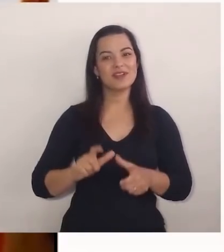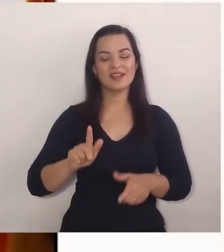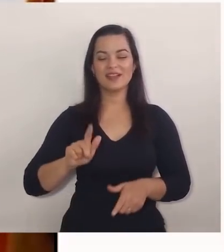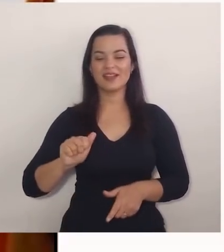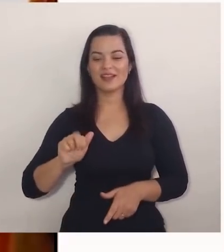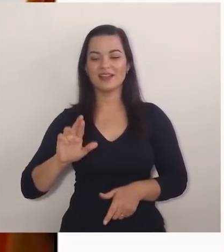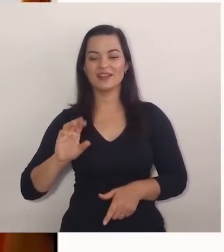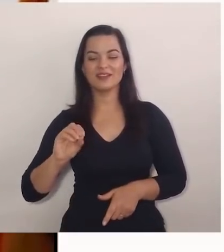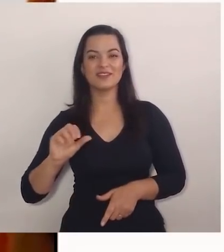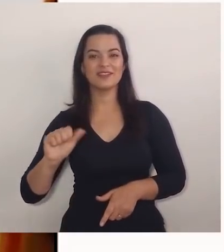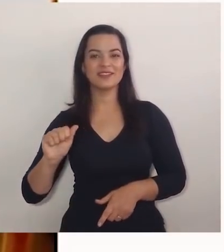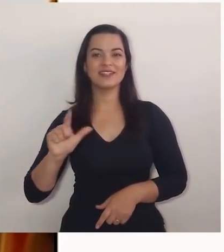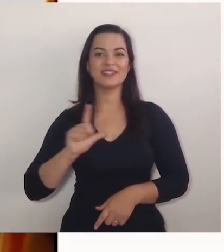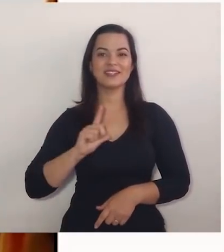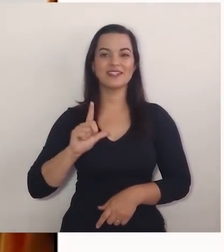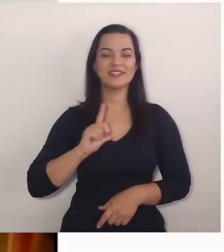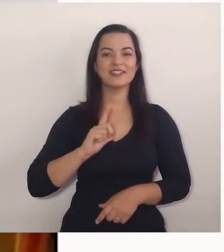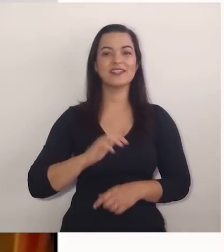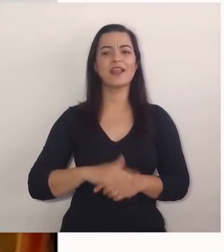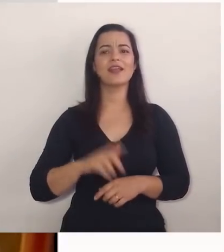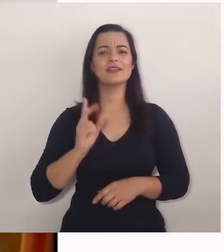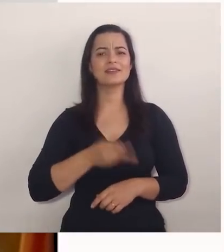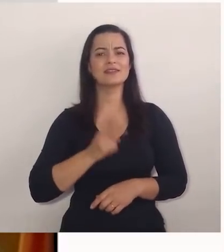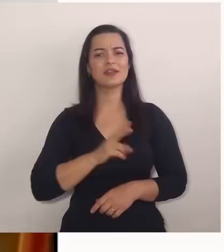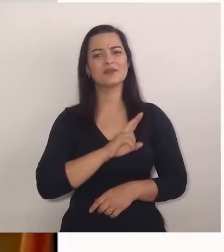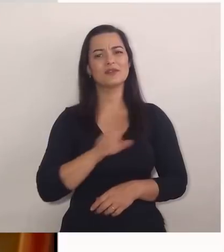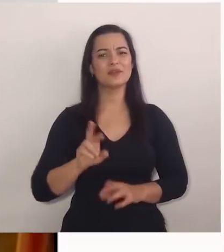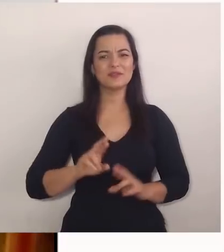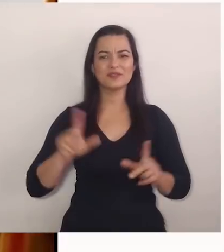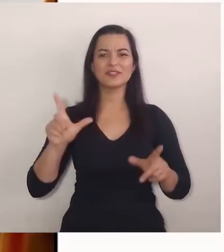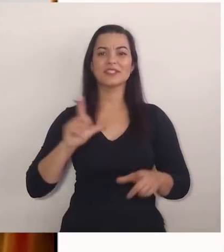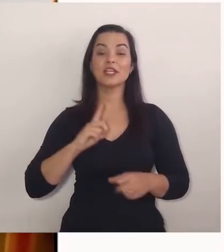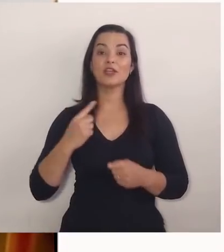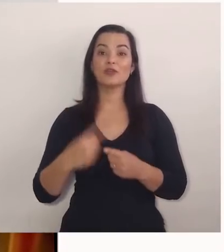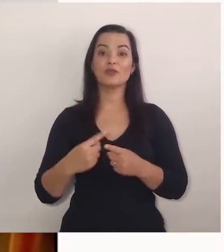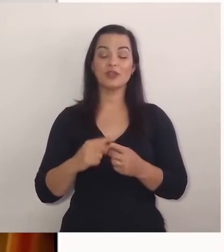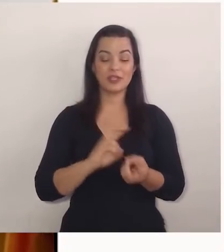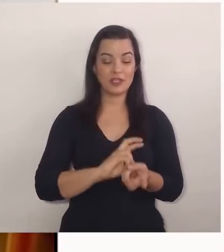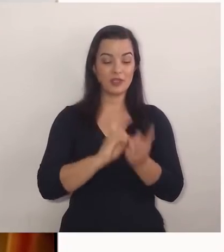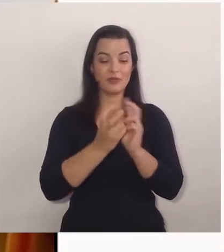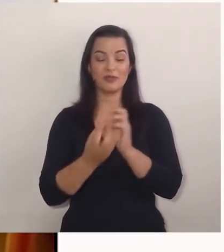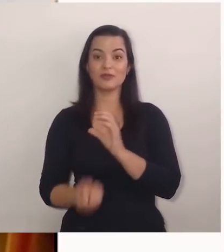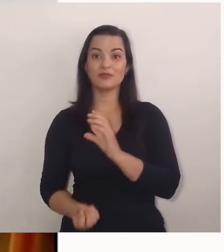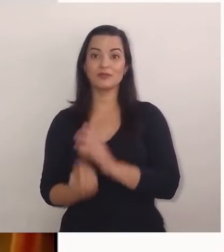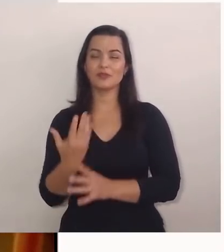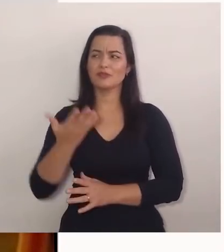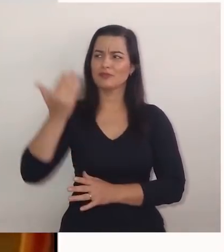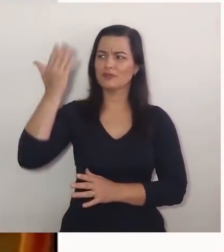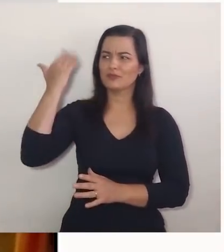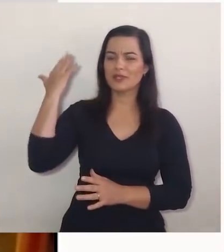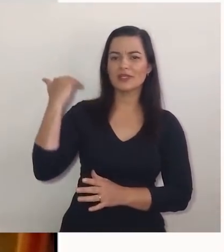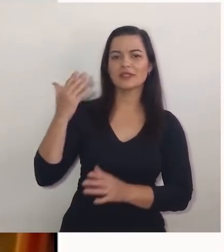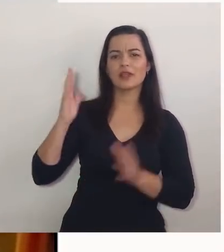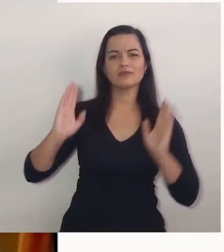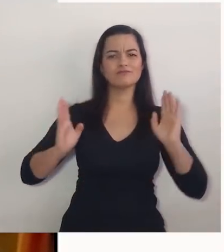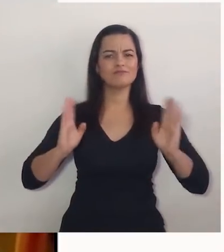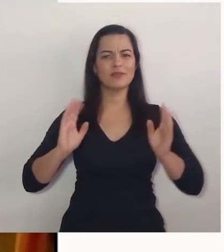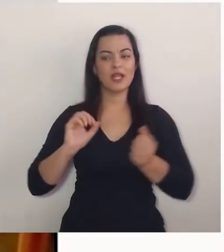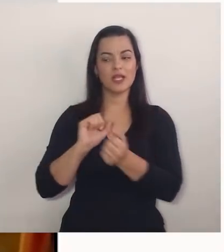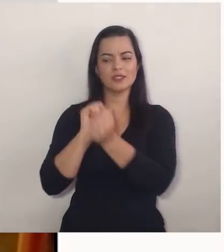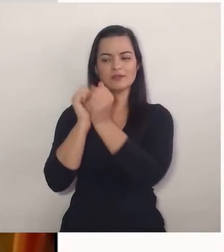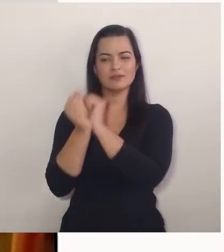quê? Quando a capoeira surgiu, na época da escravidão, os escravos precisavam